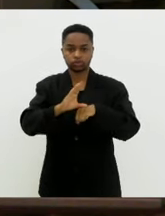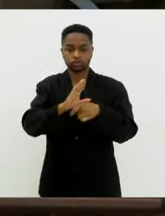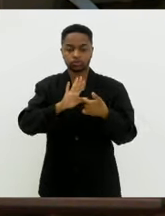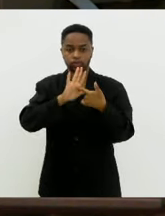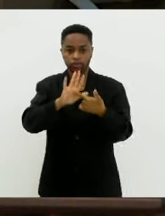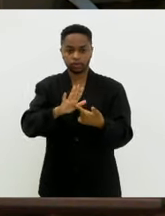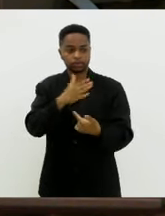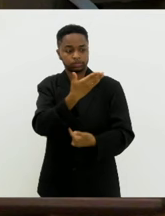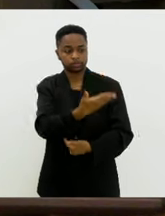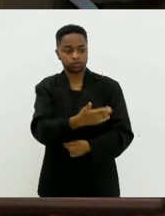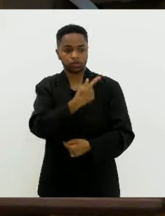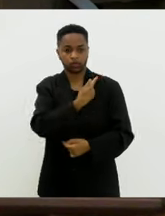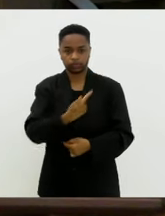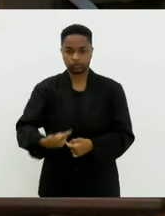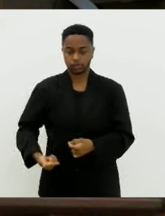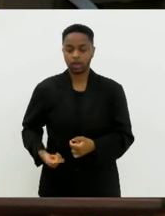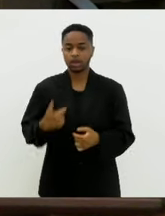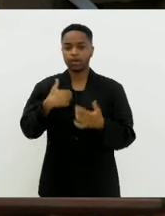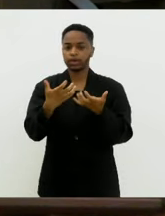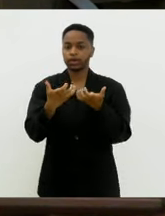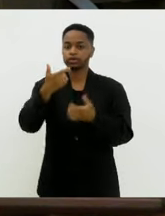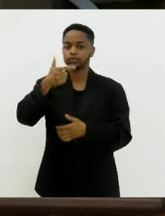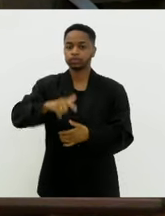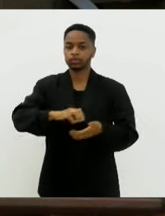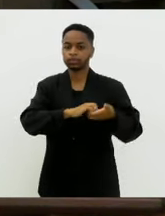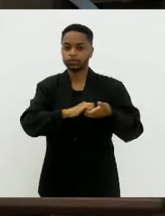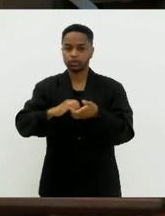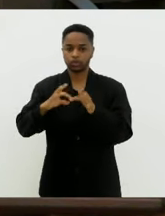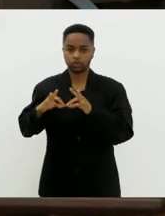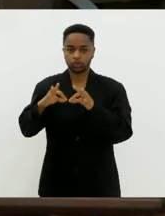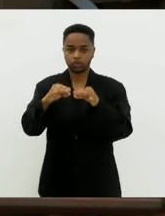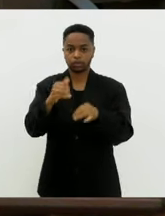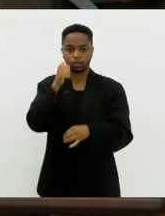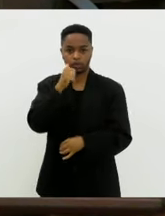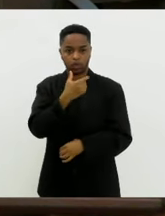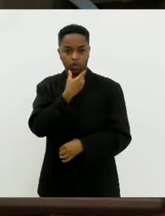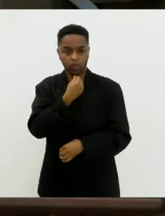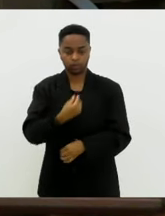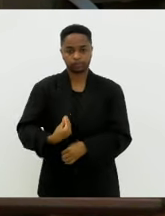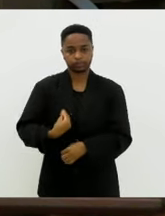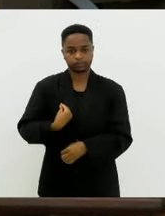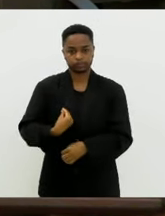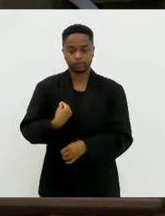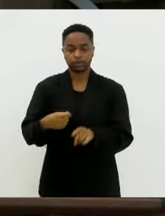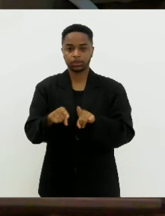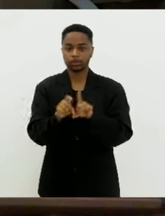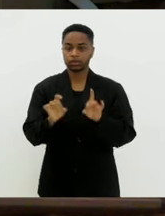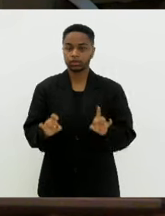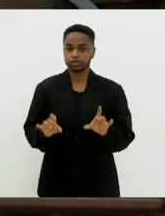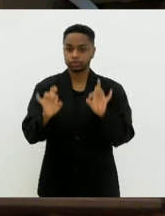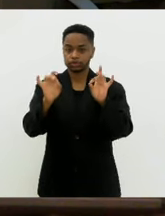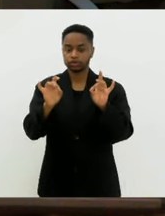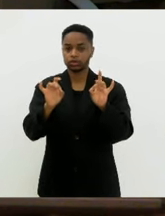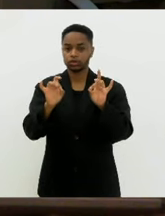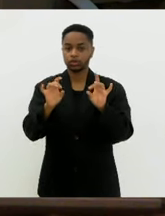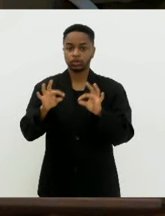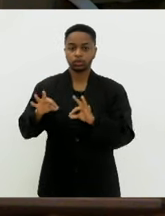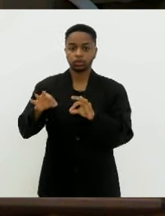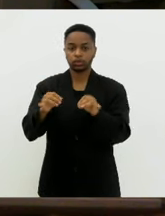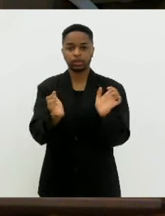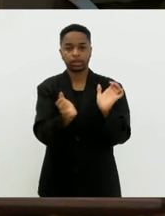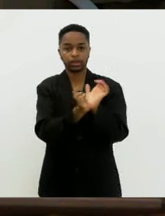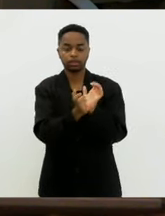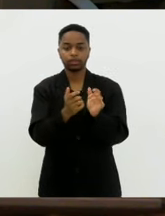gostaria mais uma vez de cumprimentar a todos e a todas presentes, em especial a toda a equipe